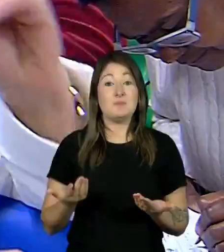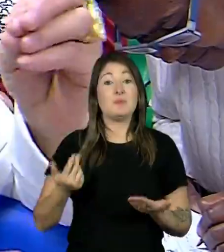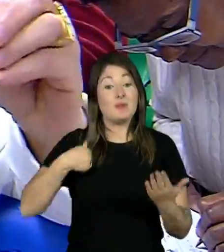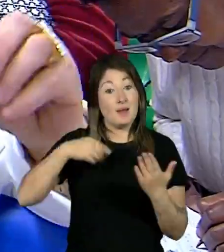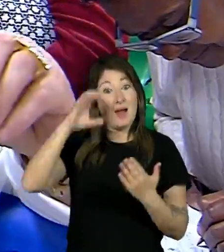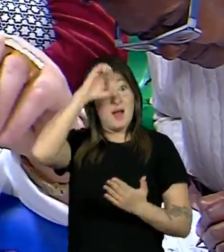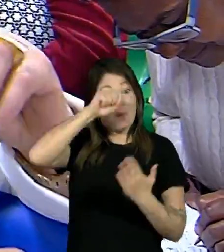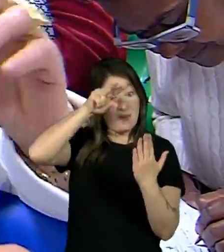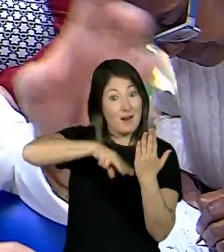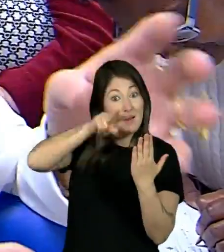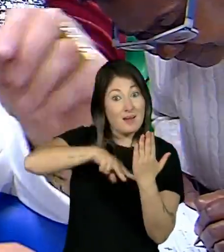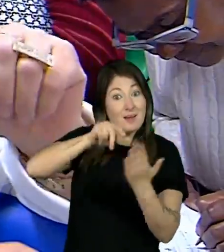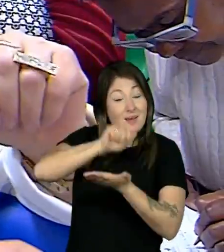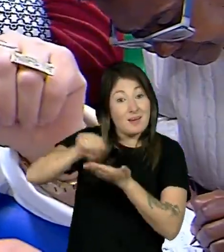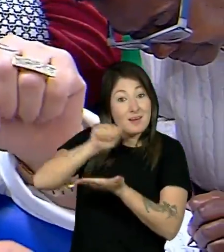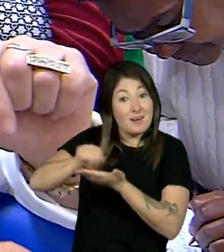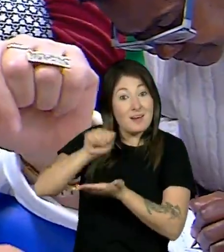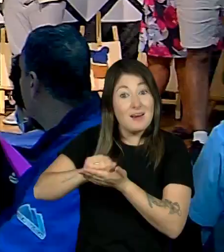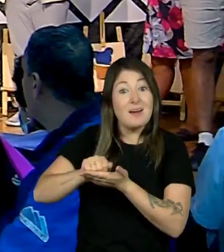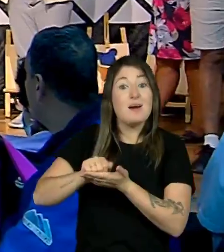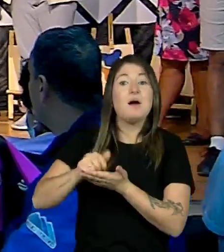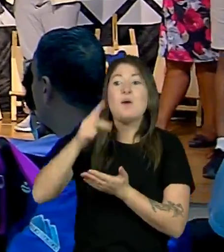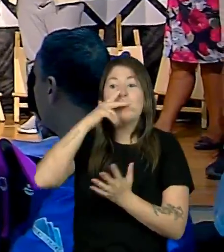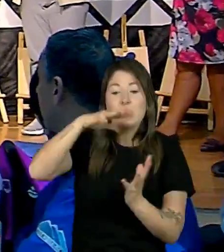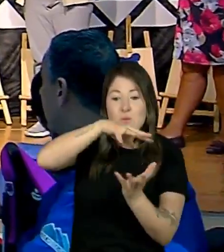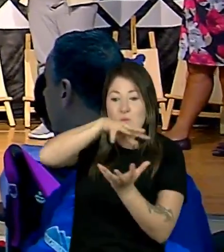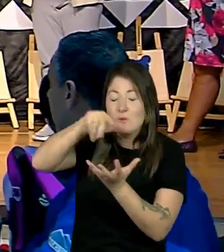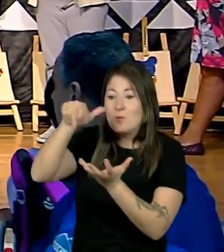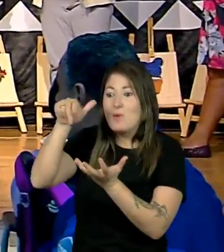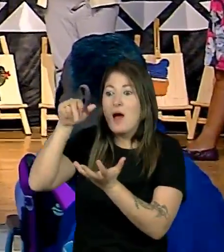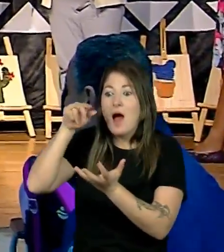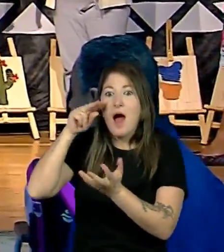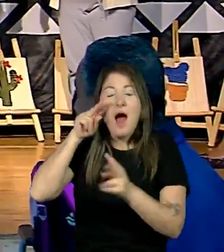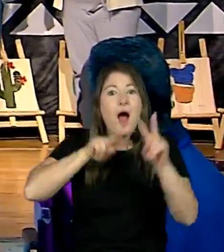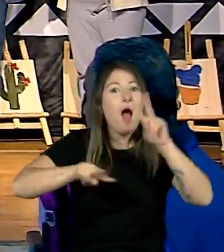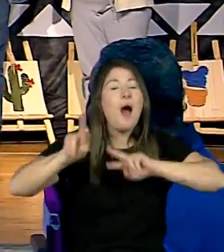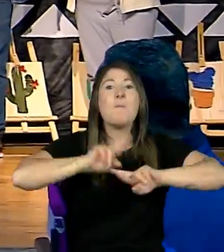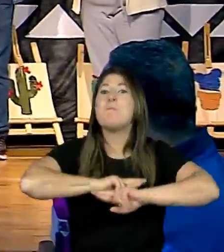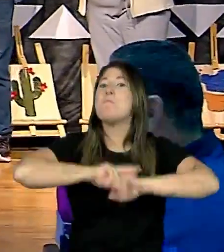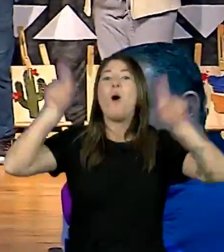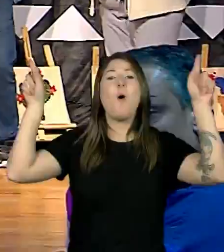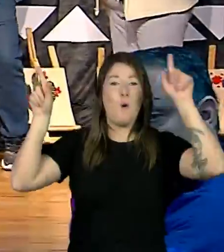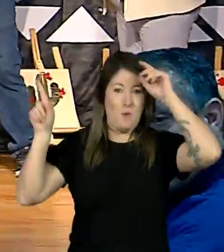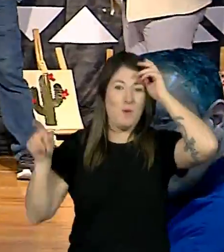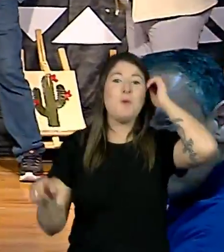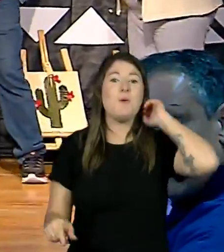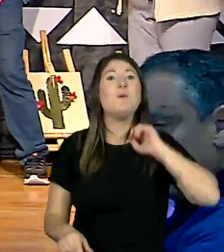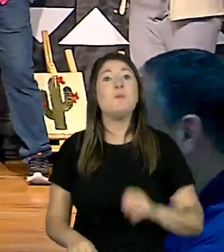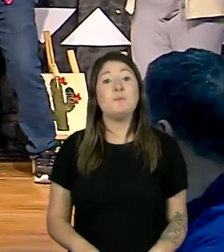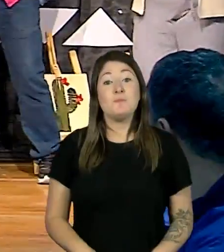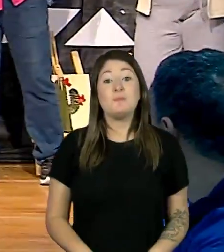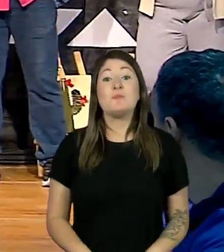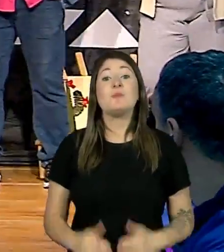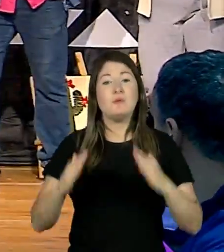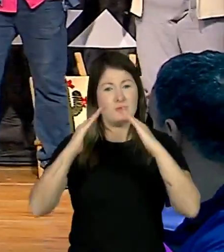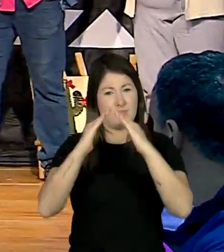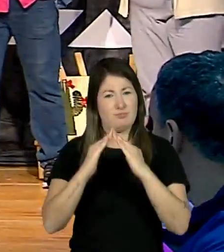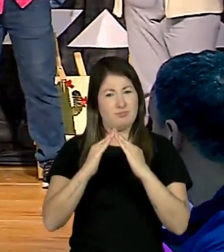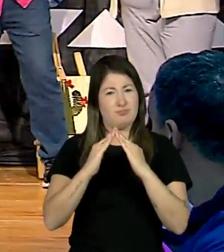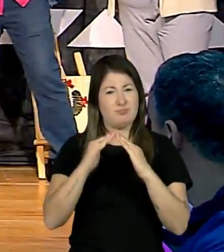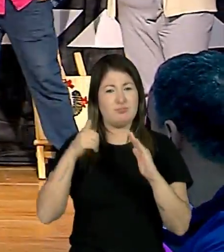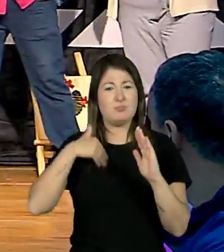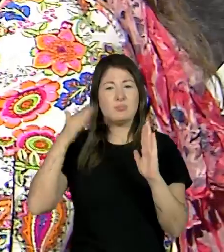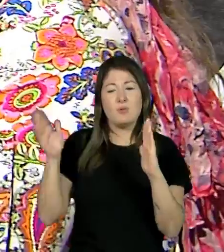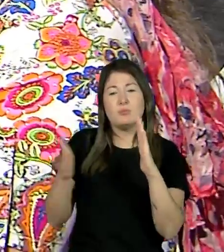e a escrever, você vê o mundo de uma outra forma. A minha chupana é tapada de barro. O projeto autoral capacita